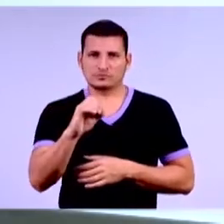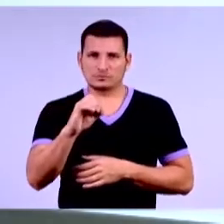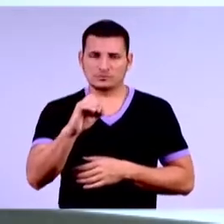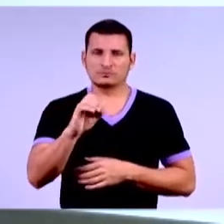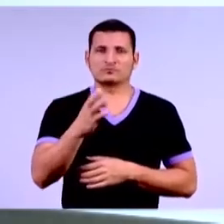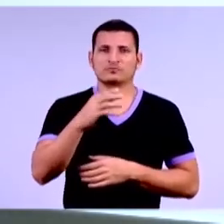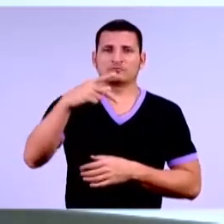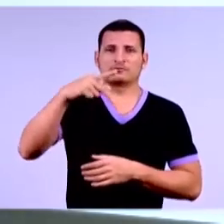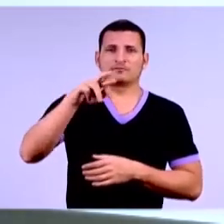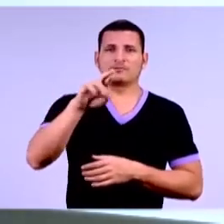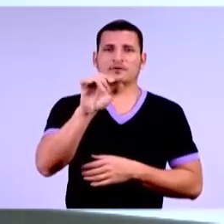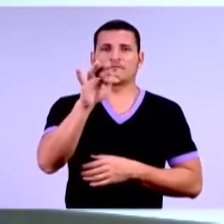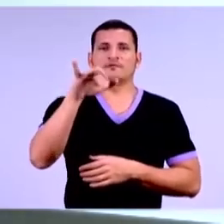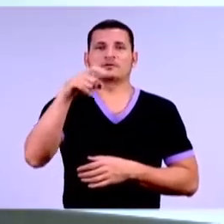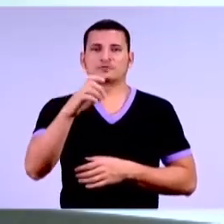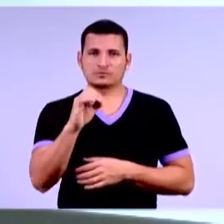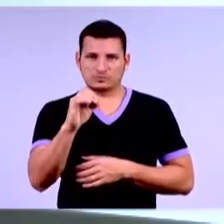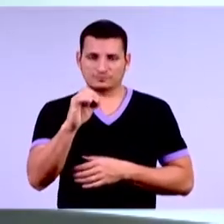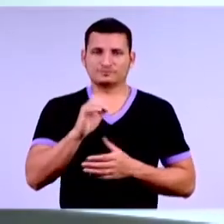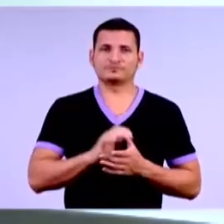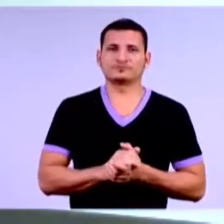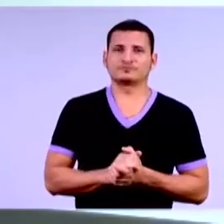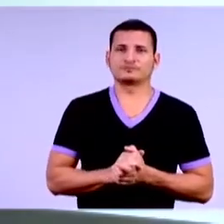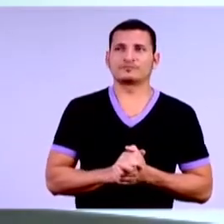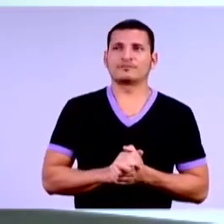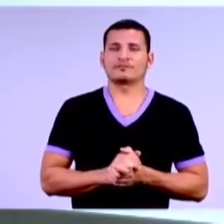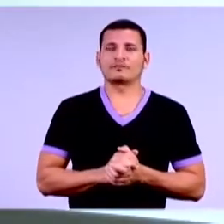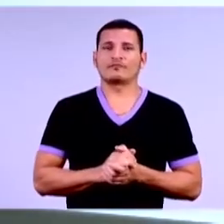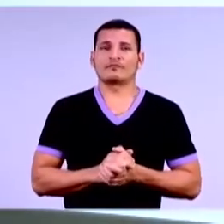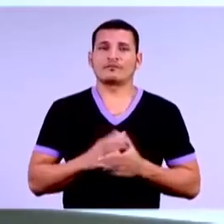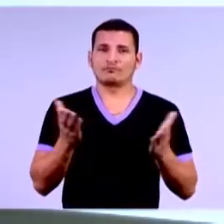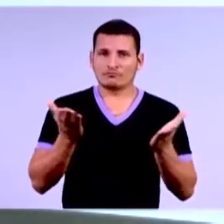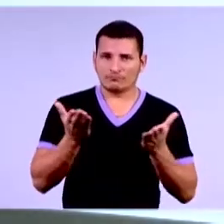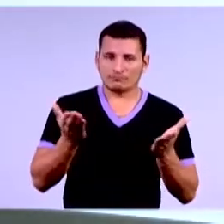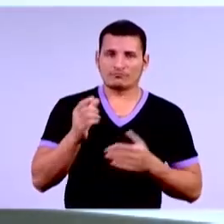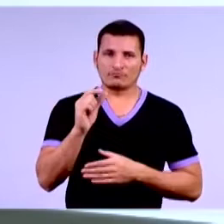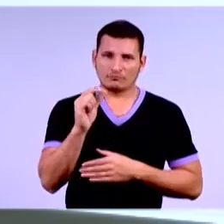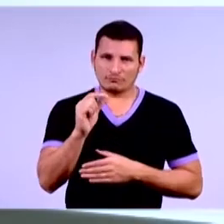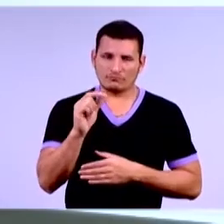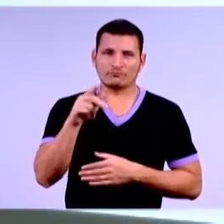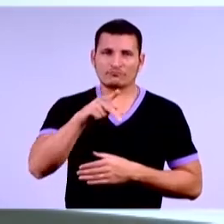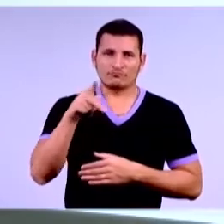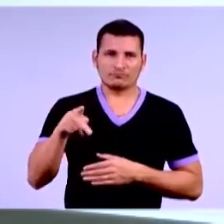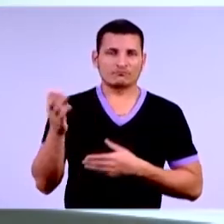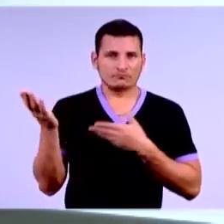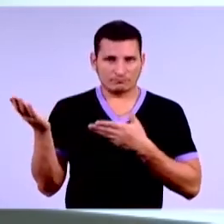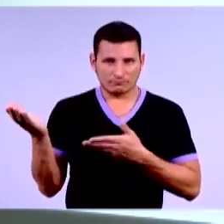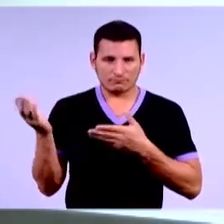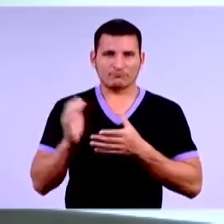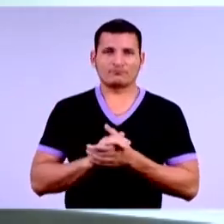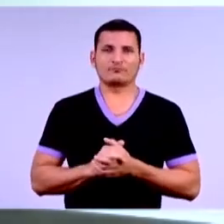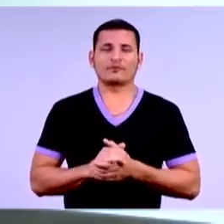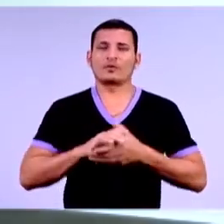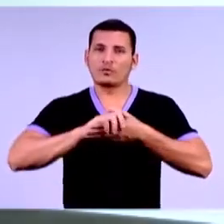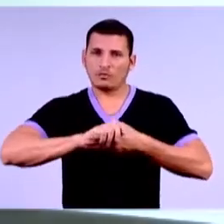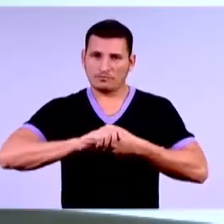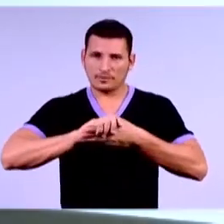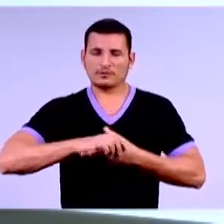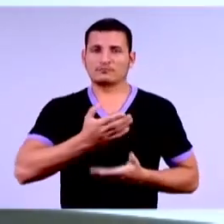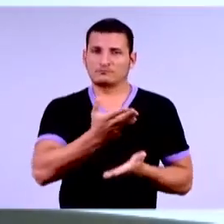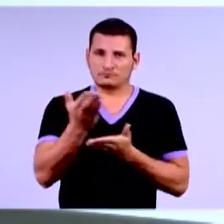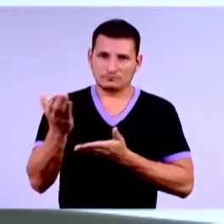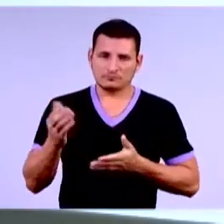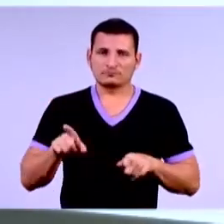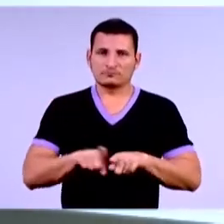vamos dar continuidade agora eu quero passar um pouquinho para a professora ladies cumprimentar vocês é e também está falando se tente